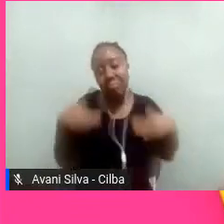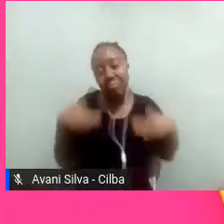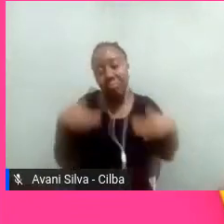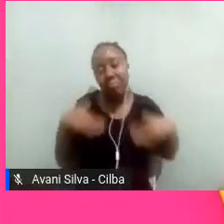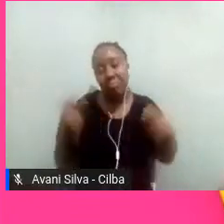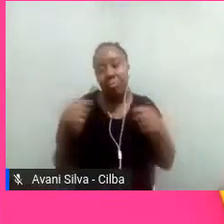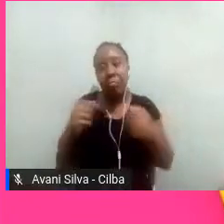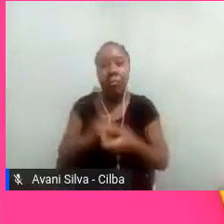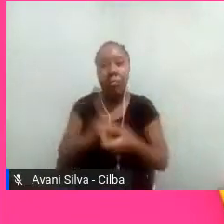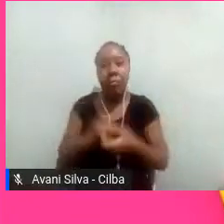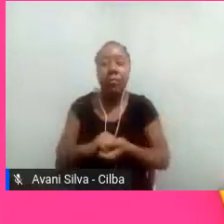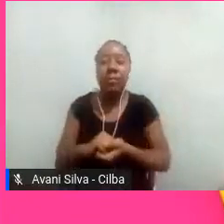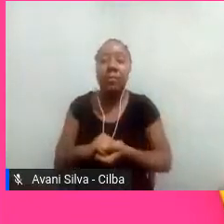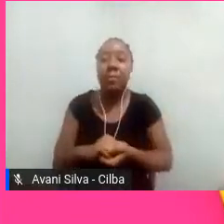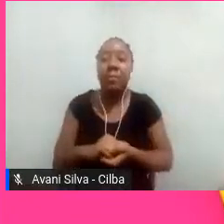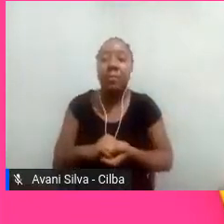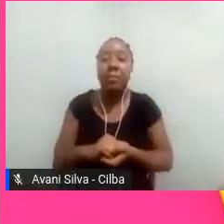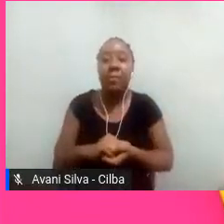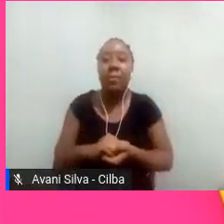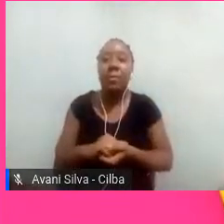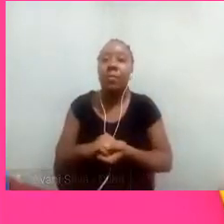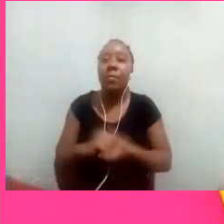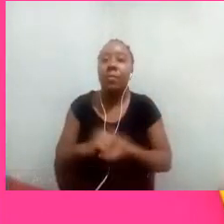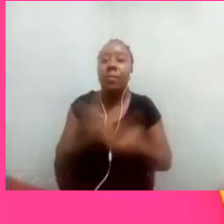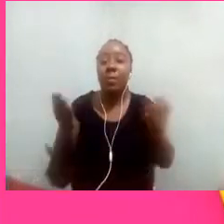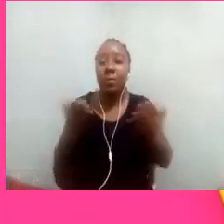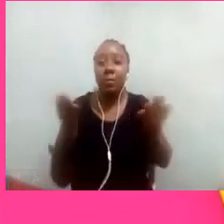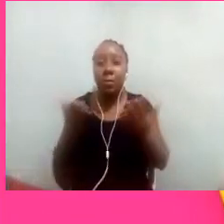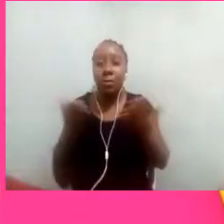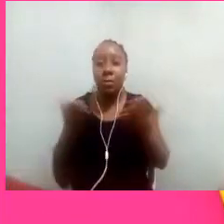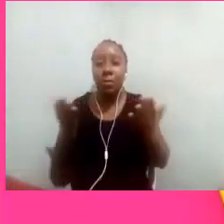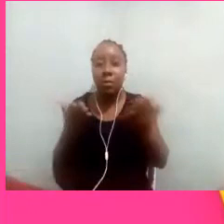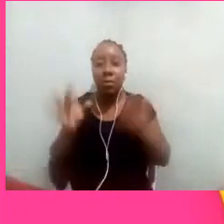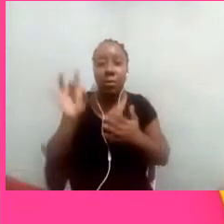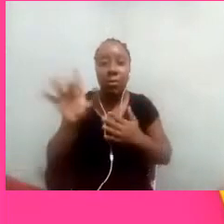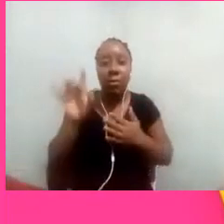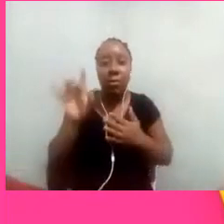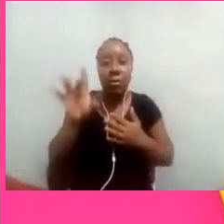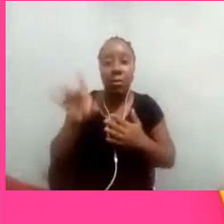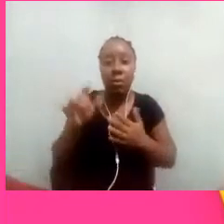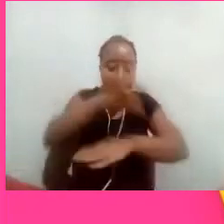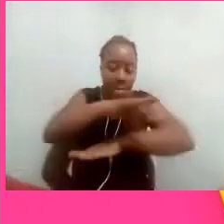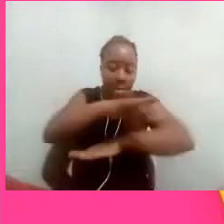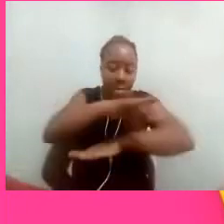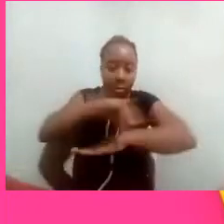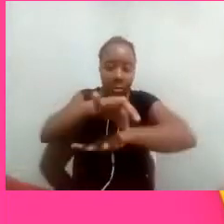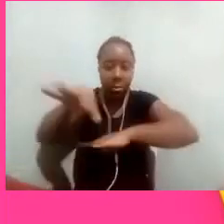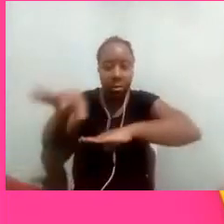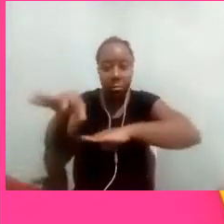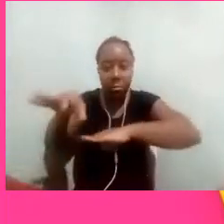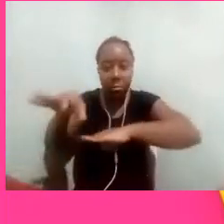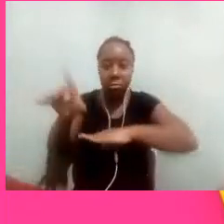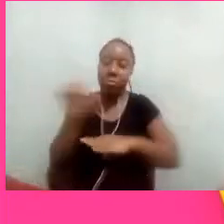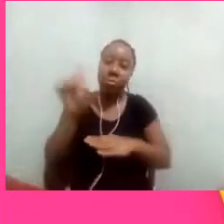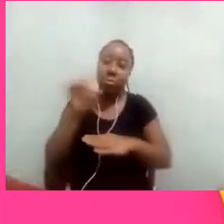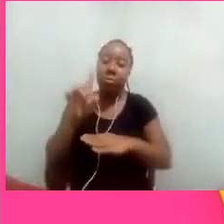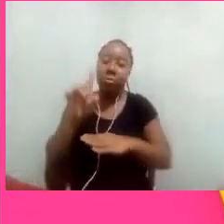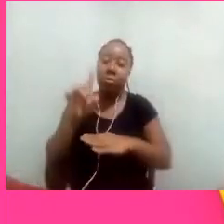Ó, aqui, agora, só... Eu nem vou riscar aonde vai ser